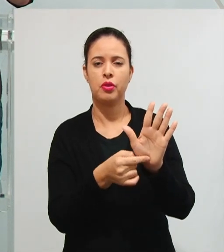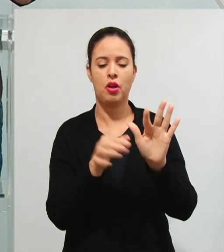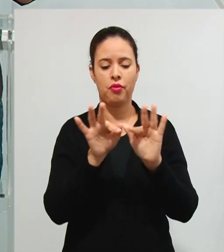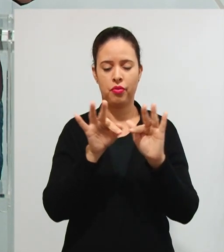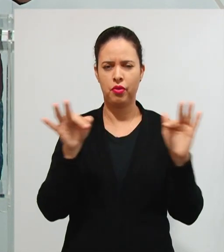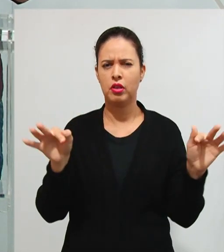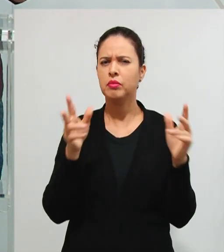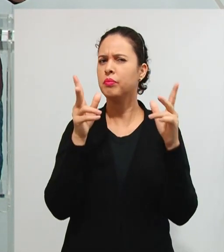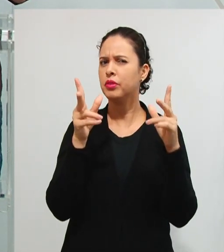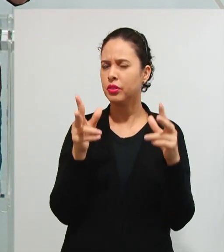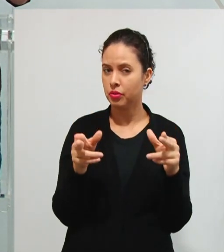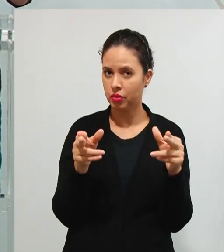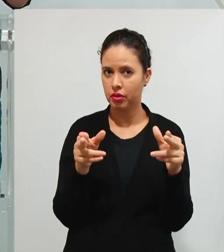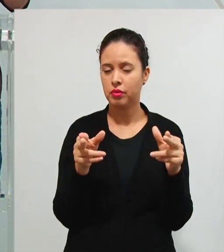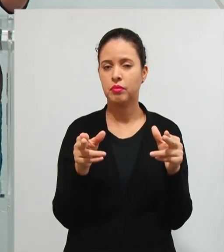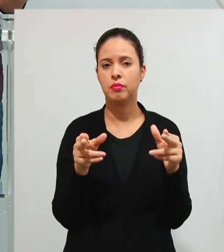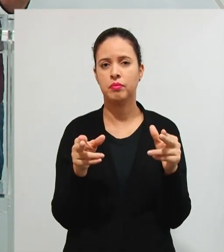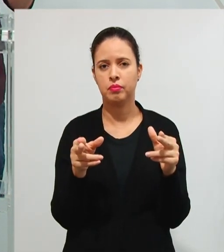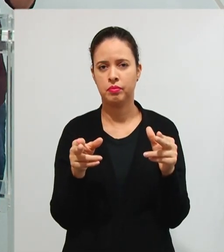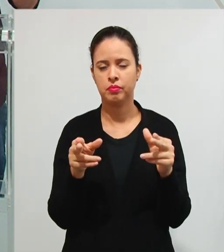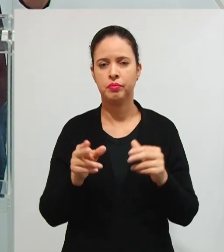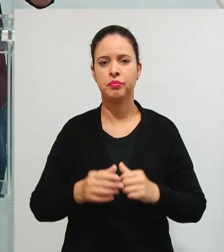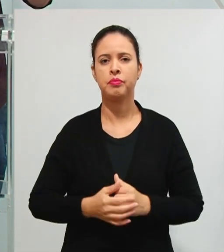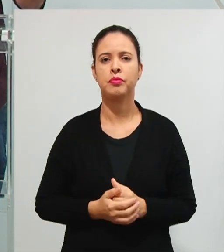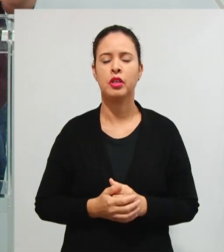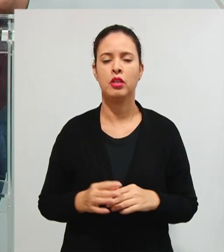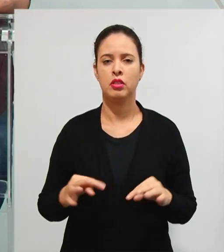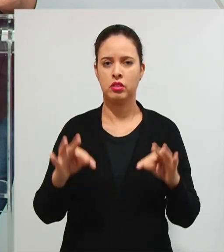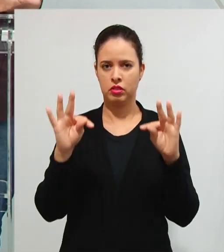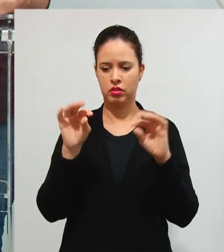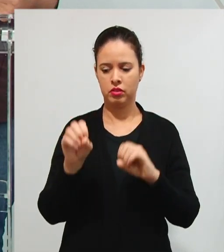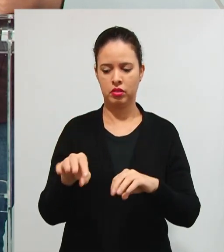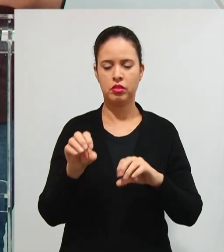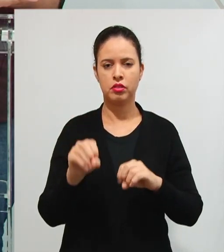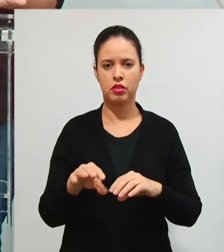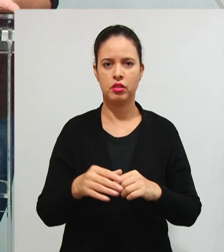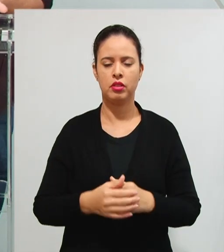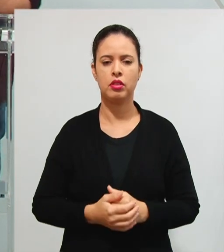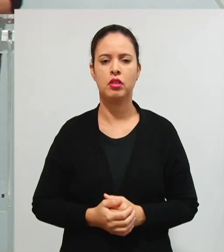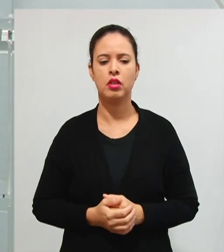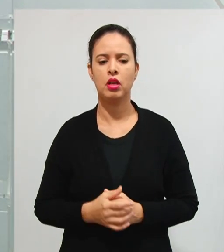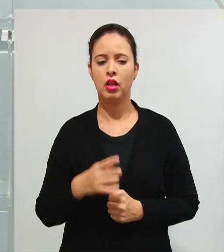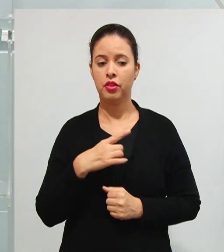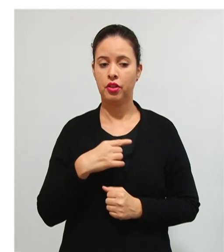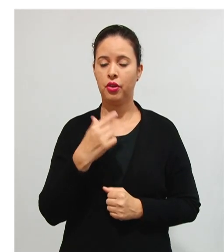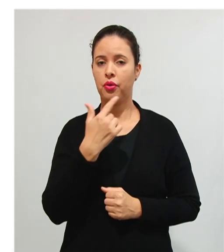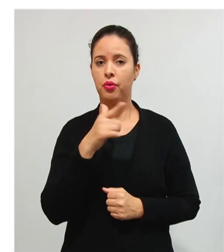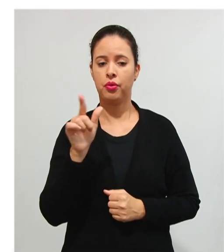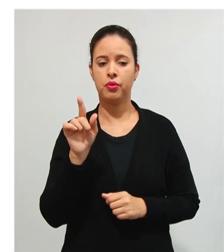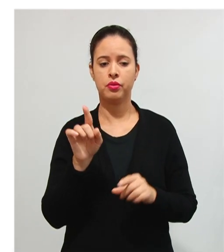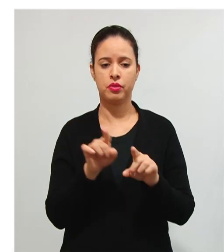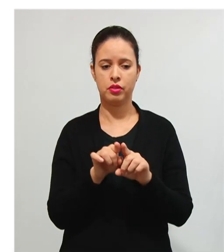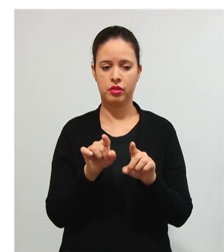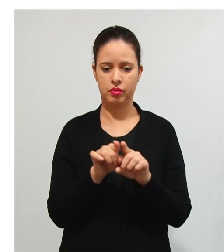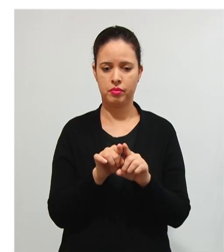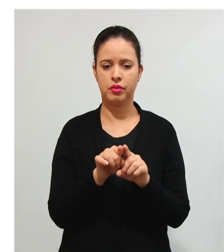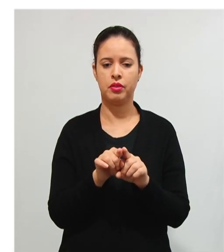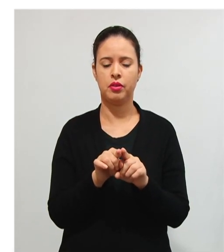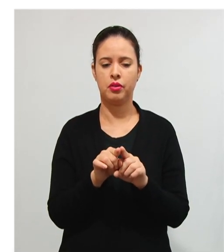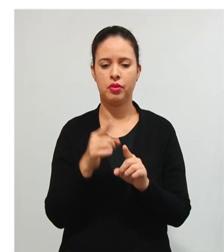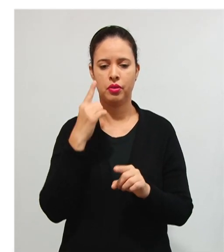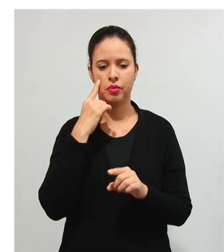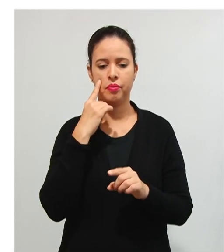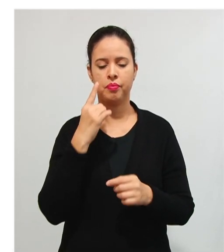tenha essa sequência explícita na página, tecnologias educacionais. Mas existem outros operadores.